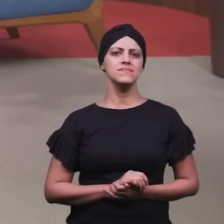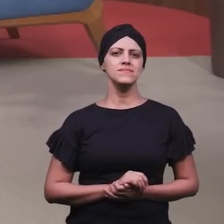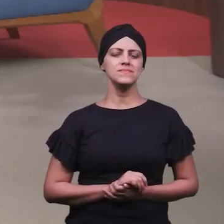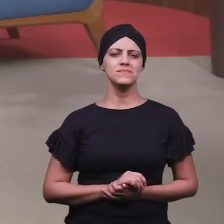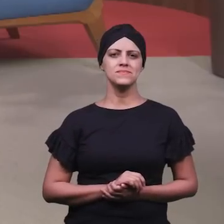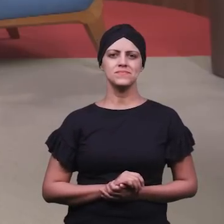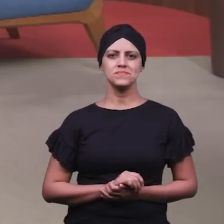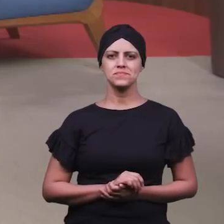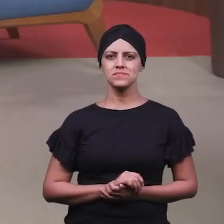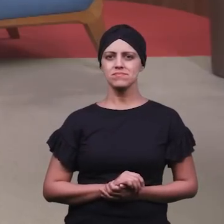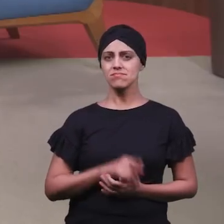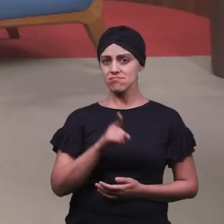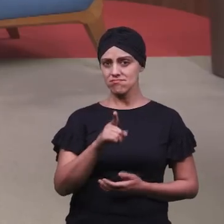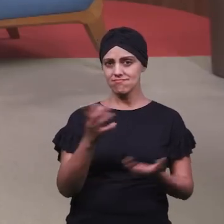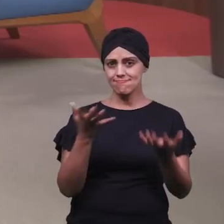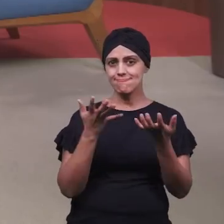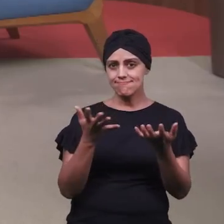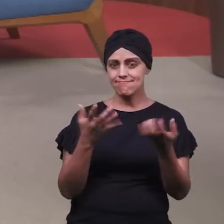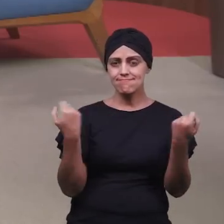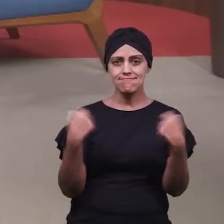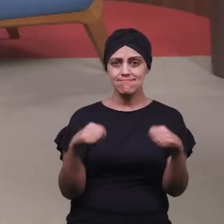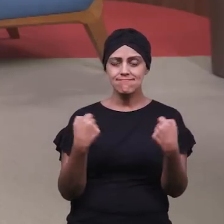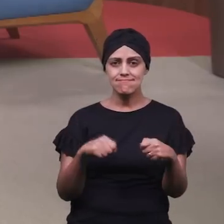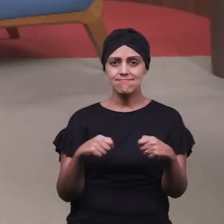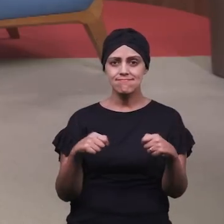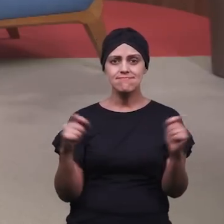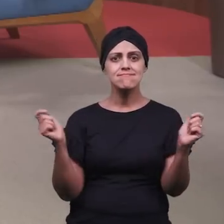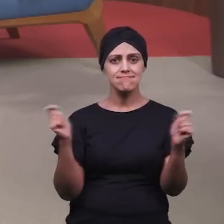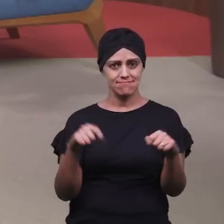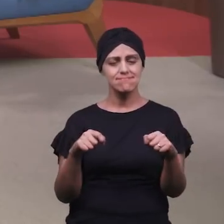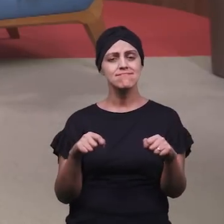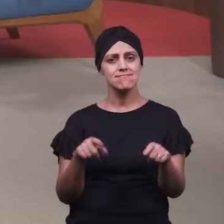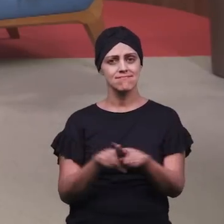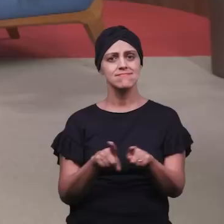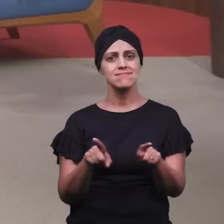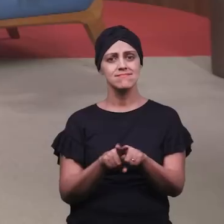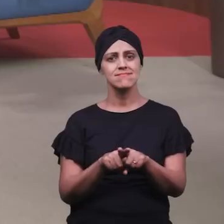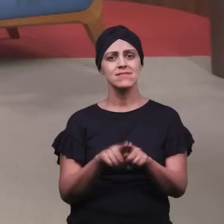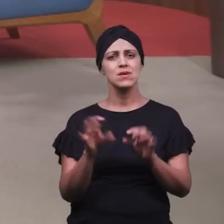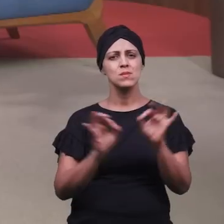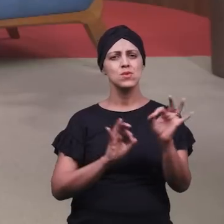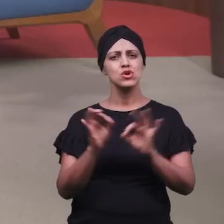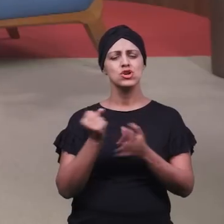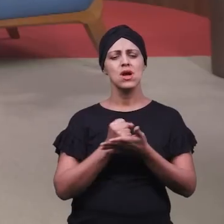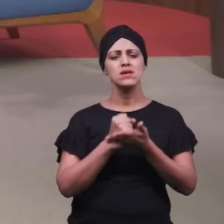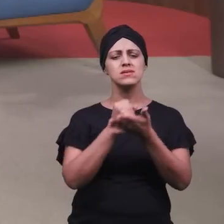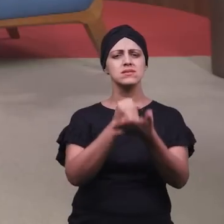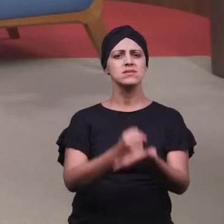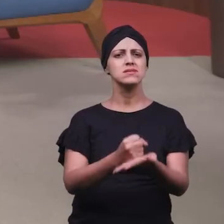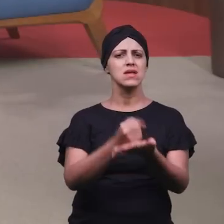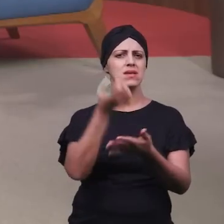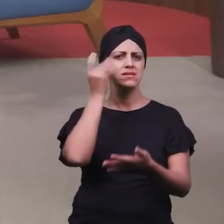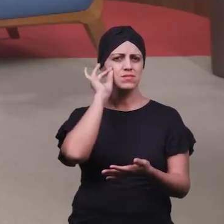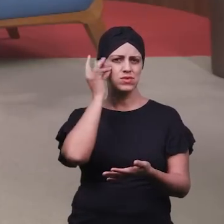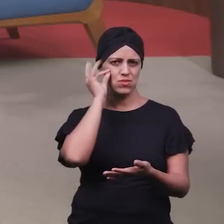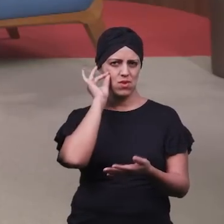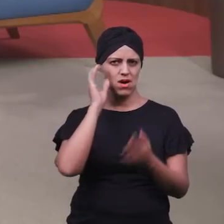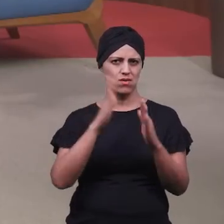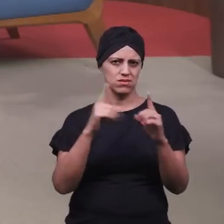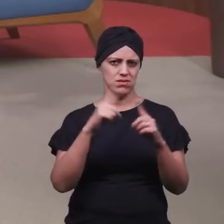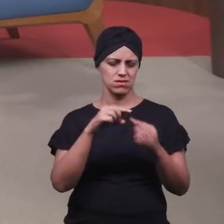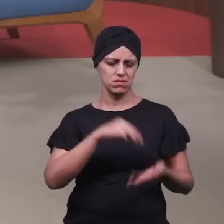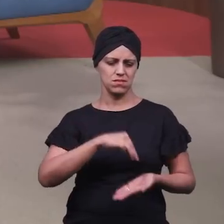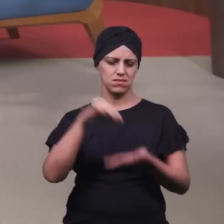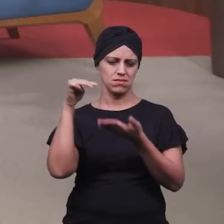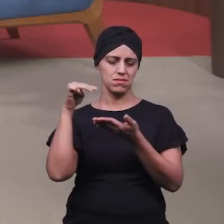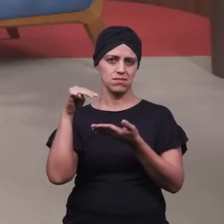E com um detalhe, você, se quiser, se precisar, pode se beneficiar dele. É o projeto de assistência espiritual da Igreja Cristã